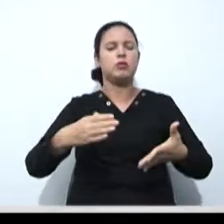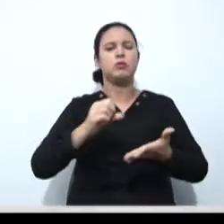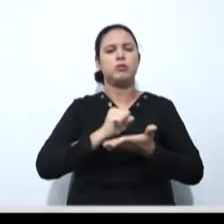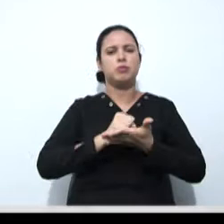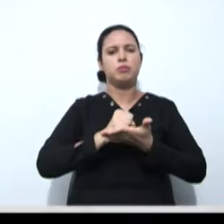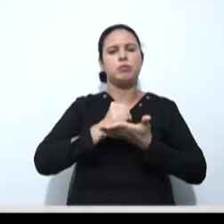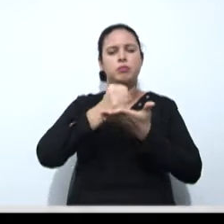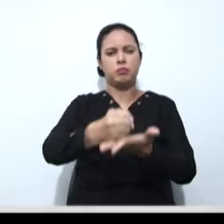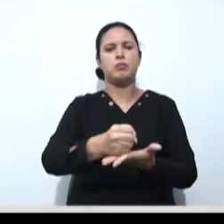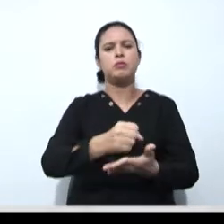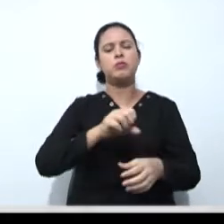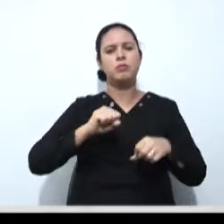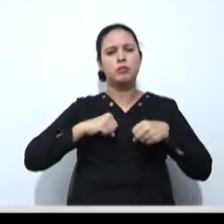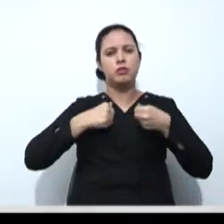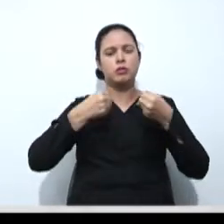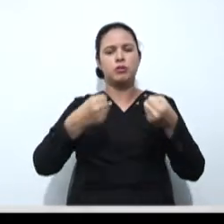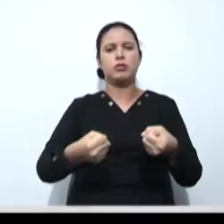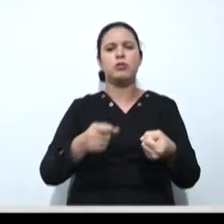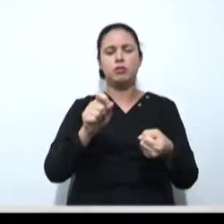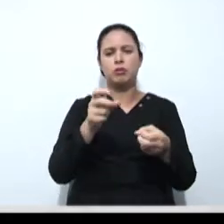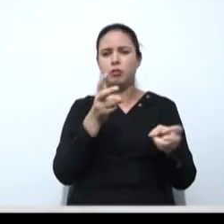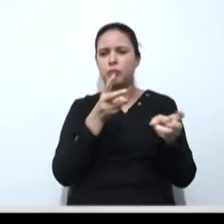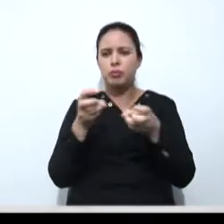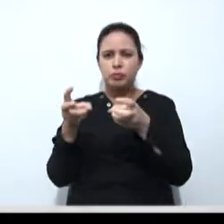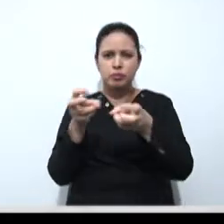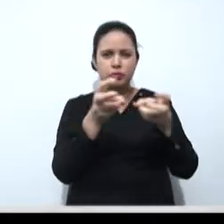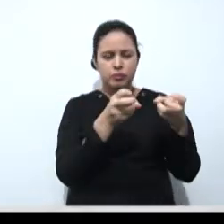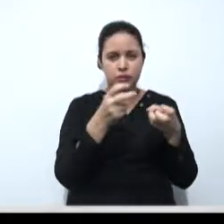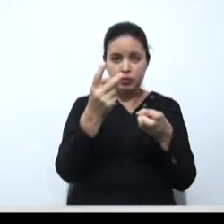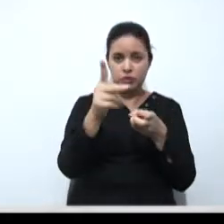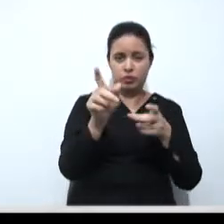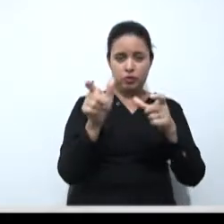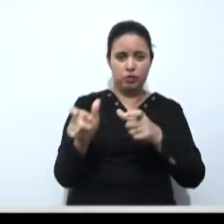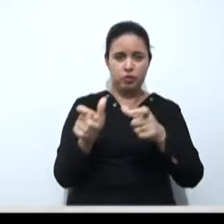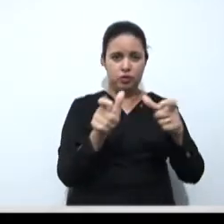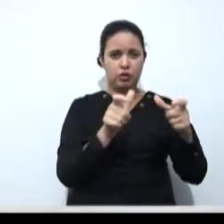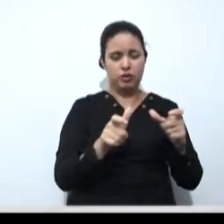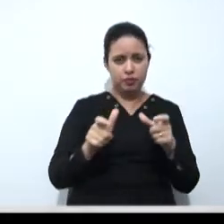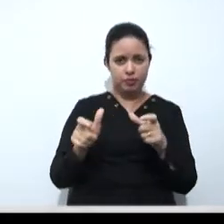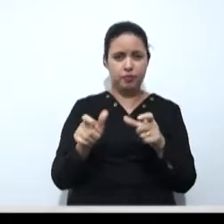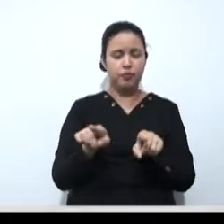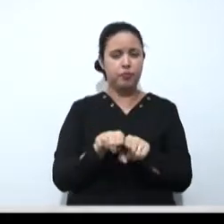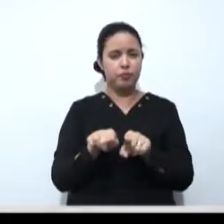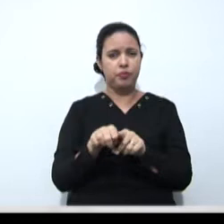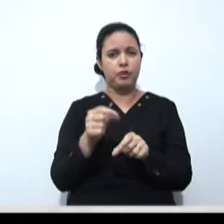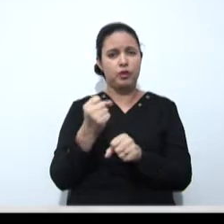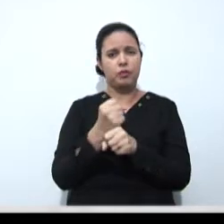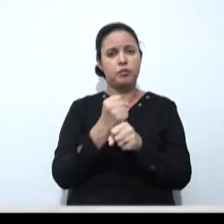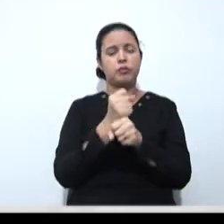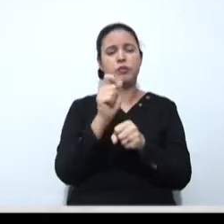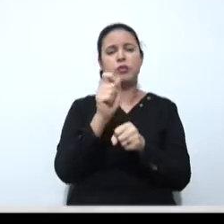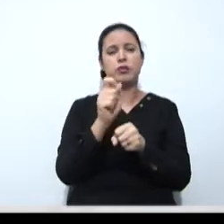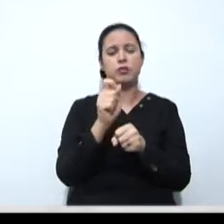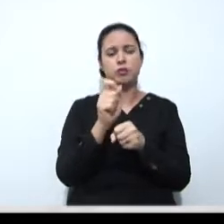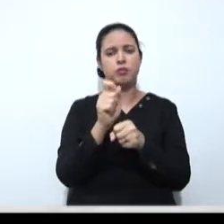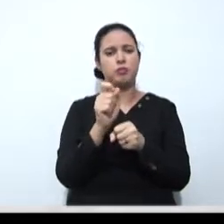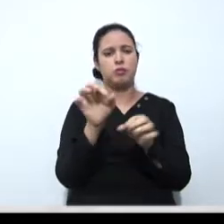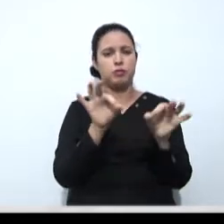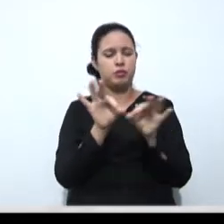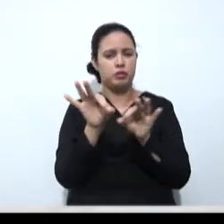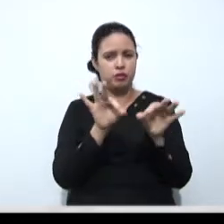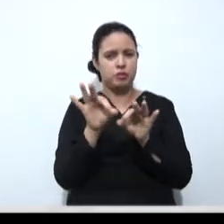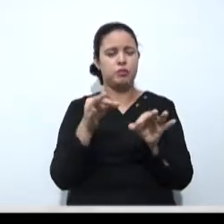de oportunidades naquele local onde você mora, e a construção de um projeto de vida